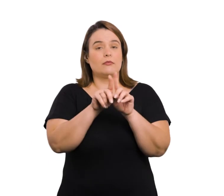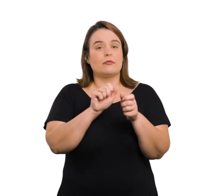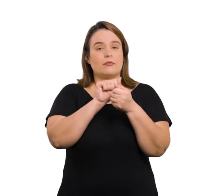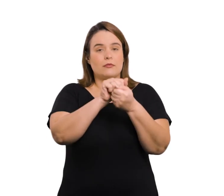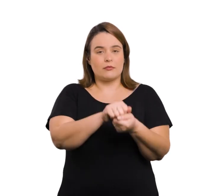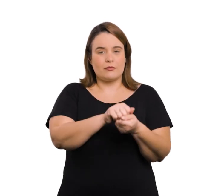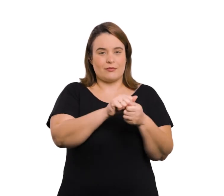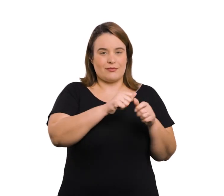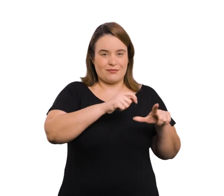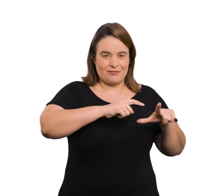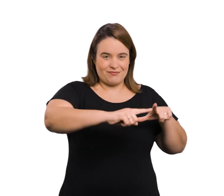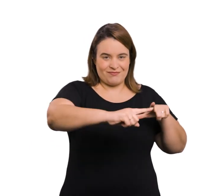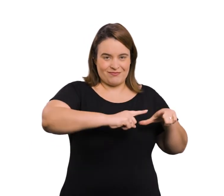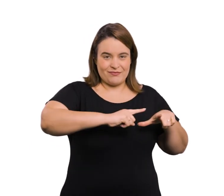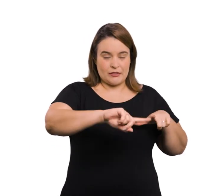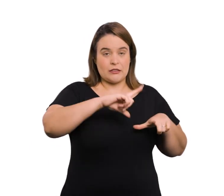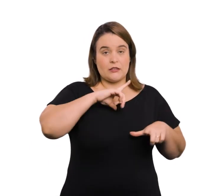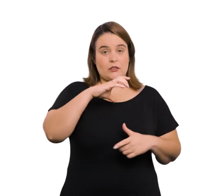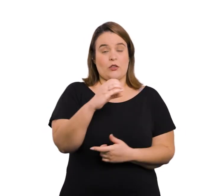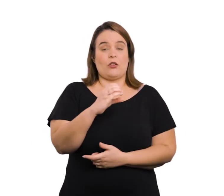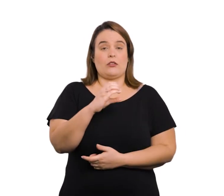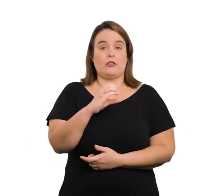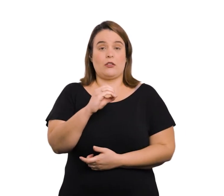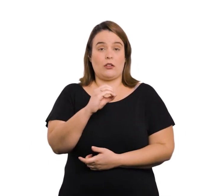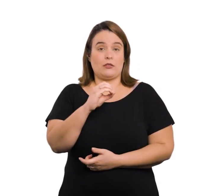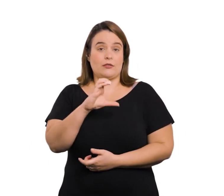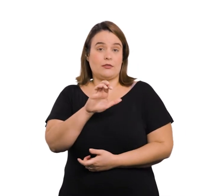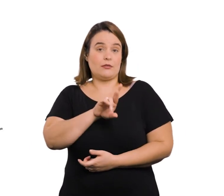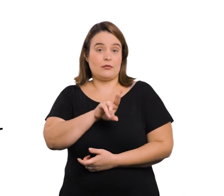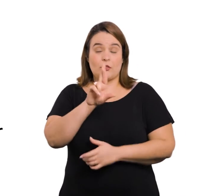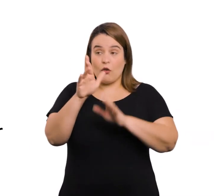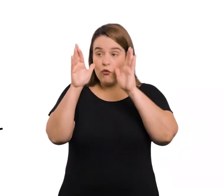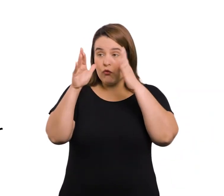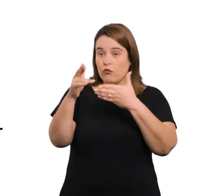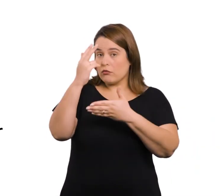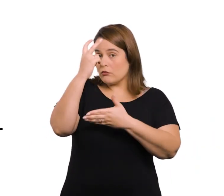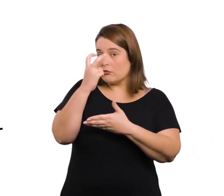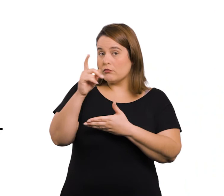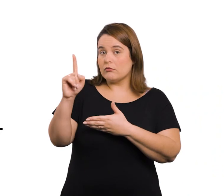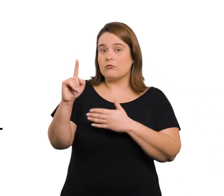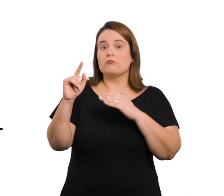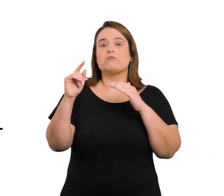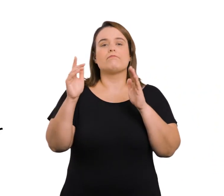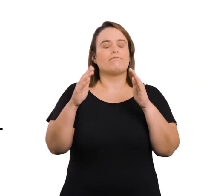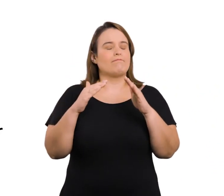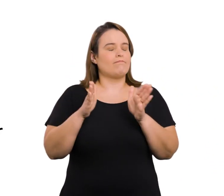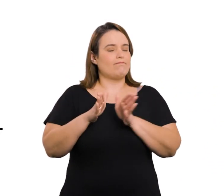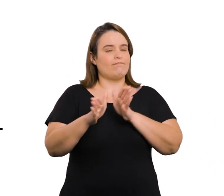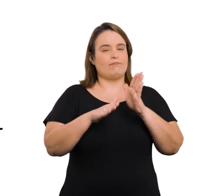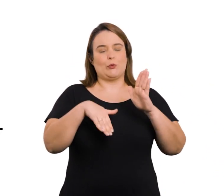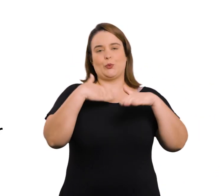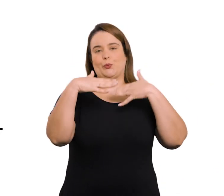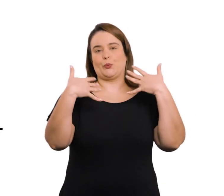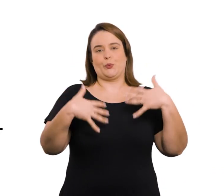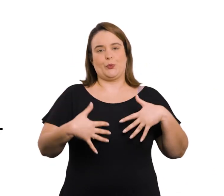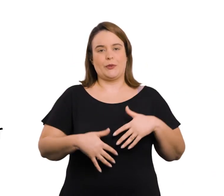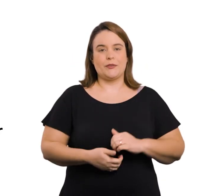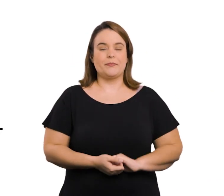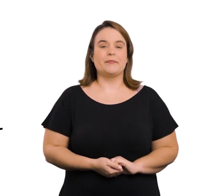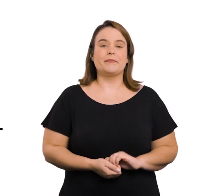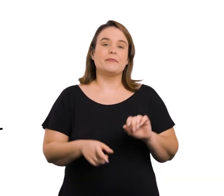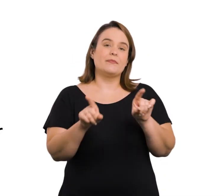em Braille. Além daqueles que acompanham o scanner, existem OCRs direcionados para usuários cegos,